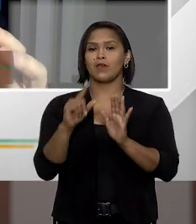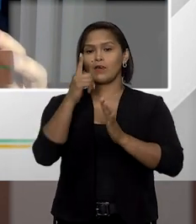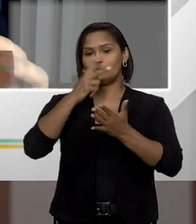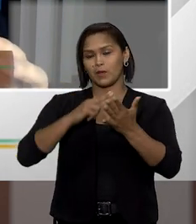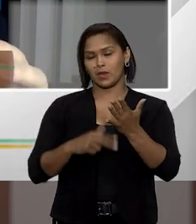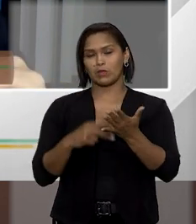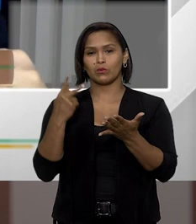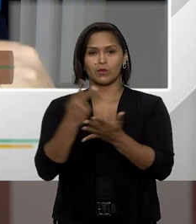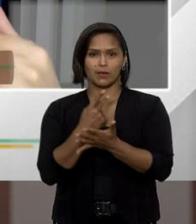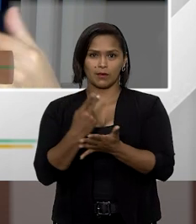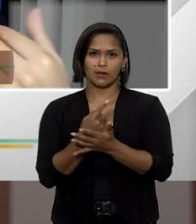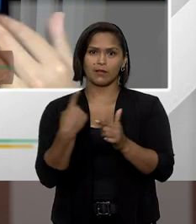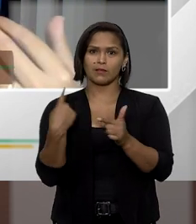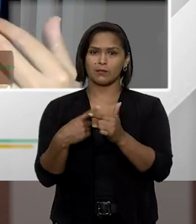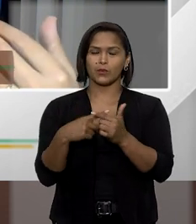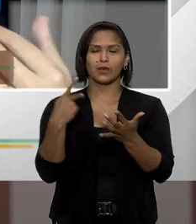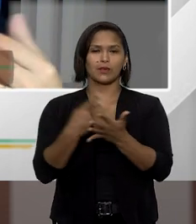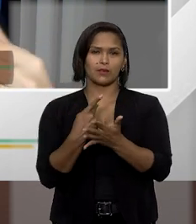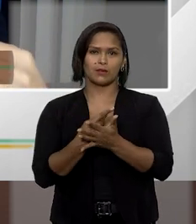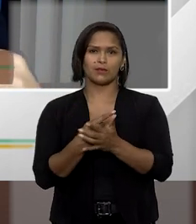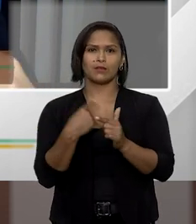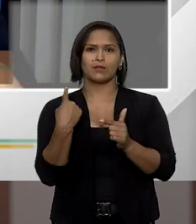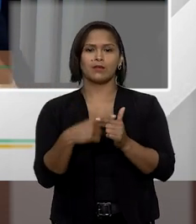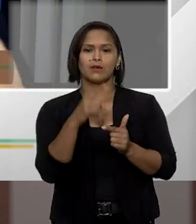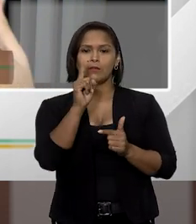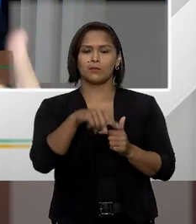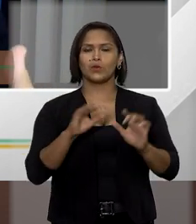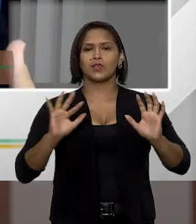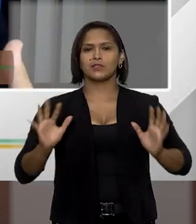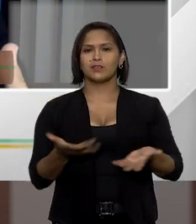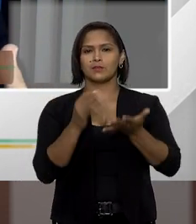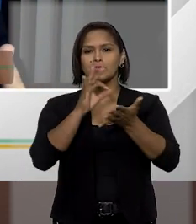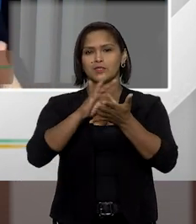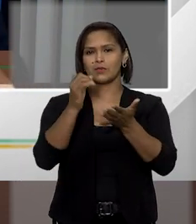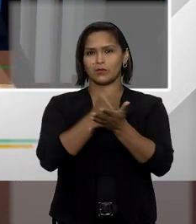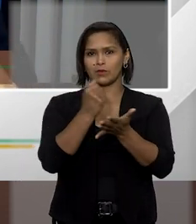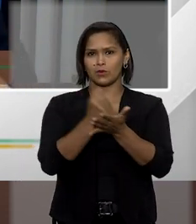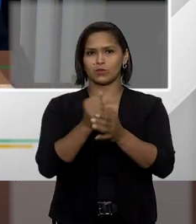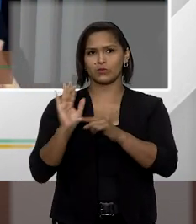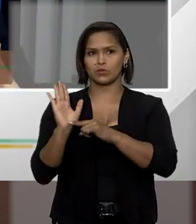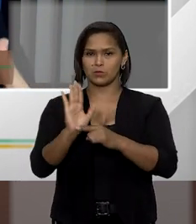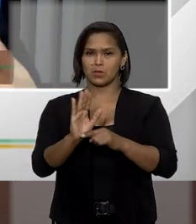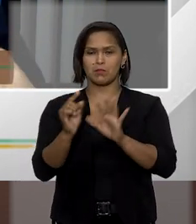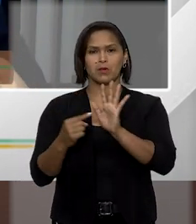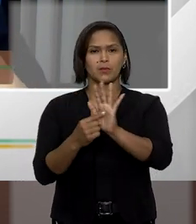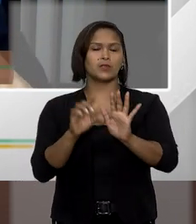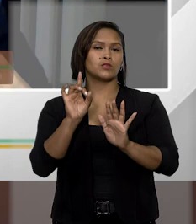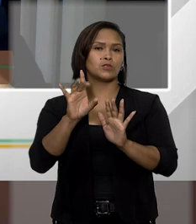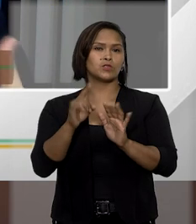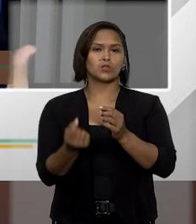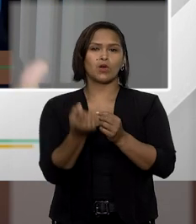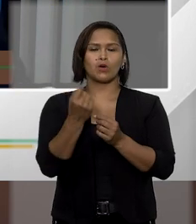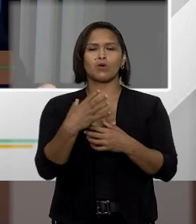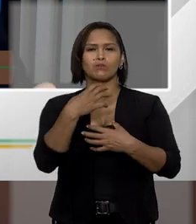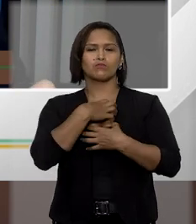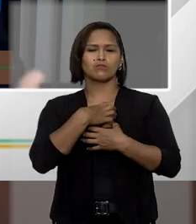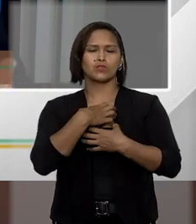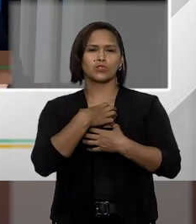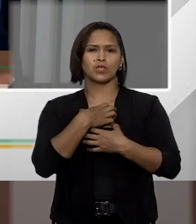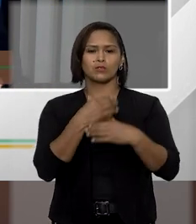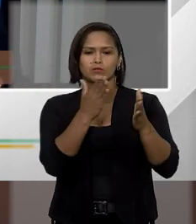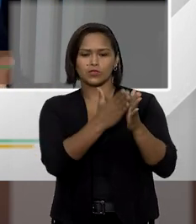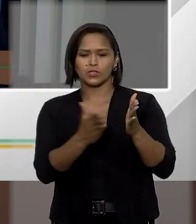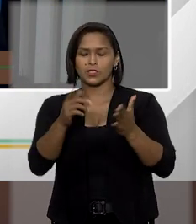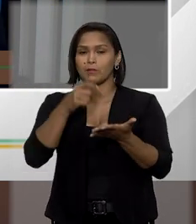uma leitura equivocada. Por que que é equivocado? Porque a celebração do acordo de leniência não se apresenta como uma feição